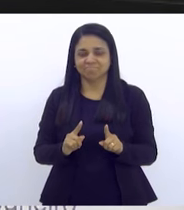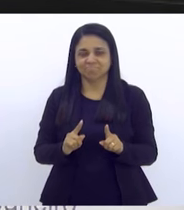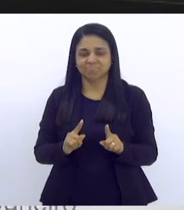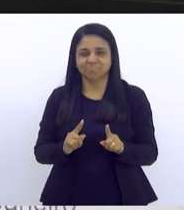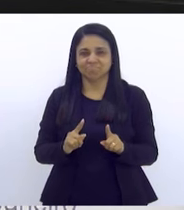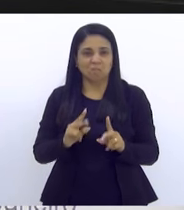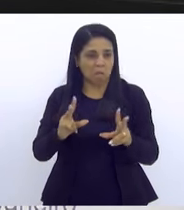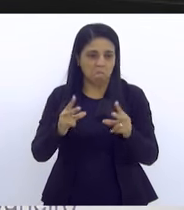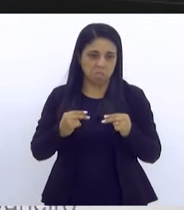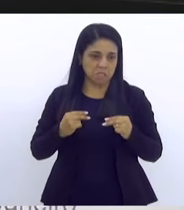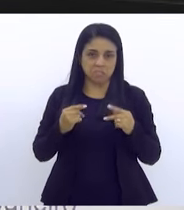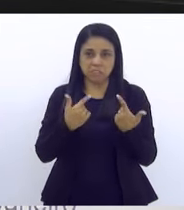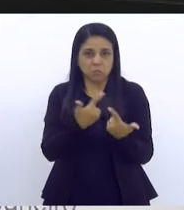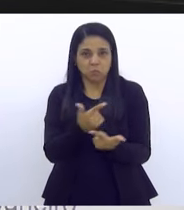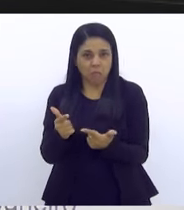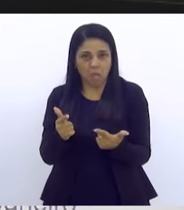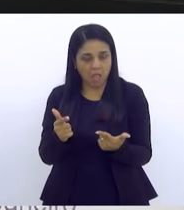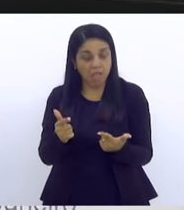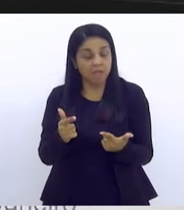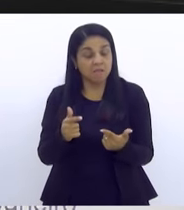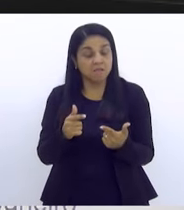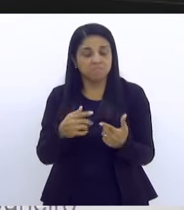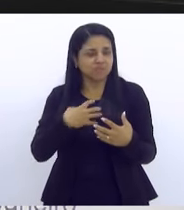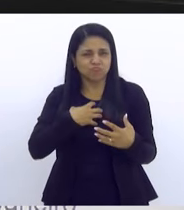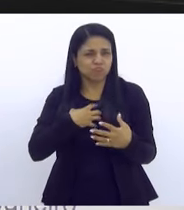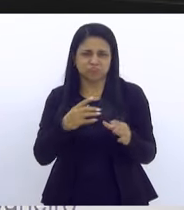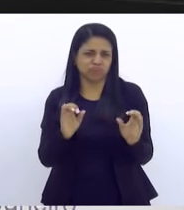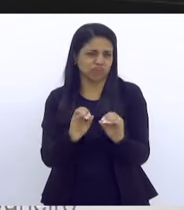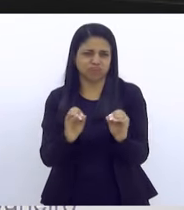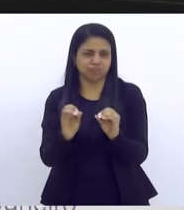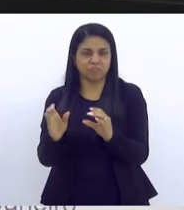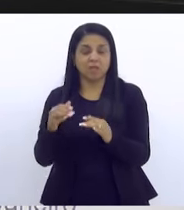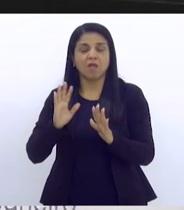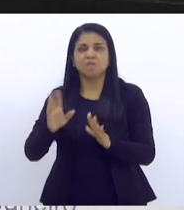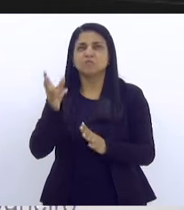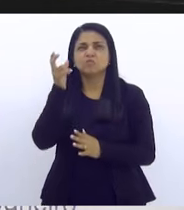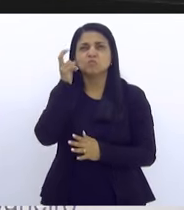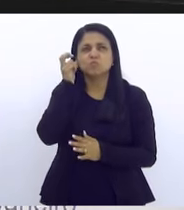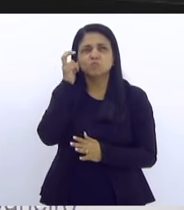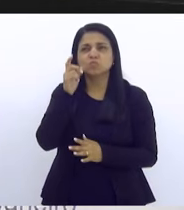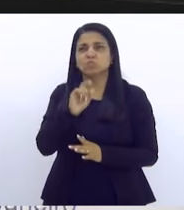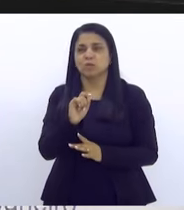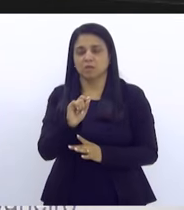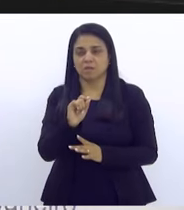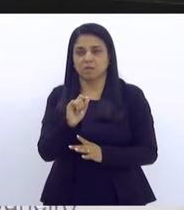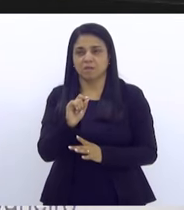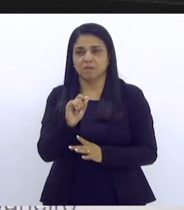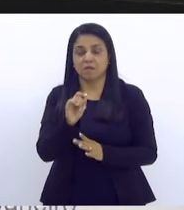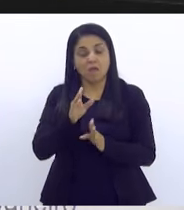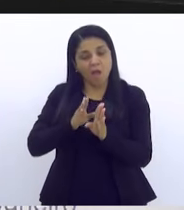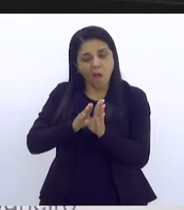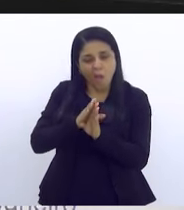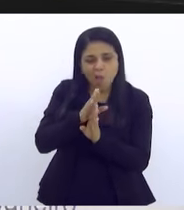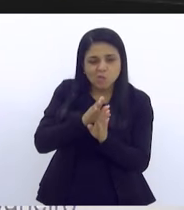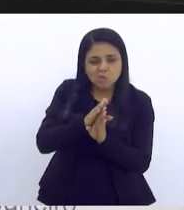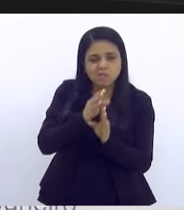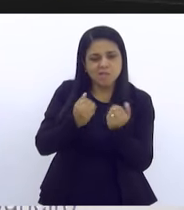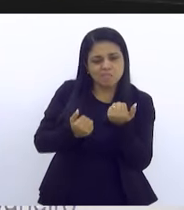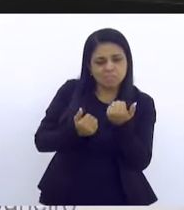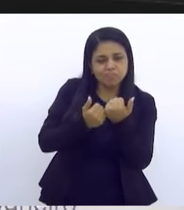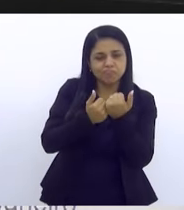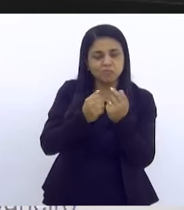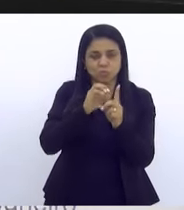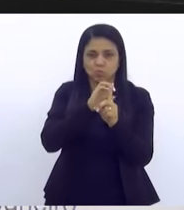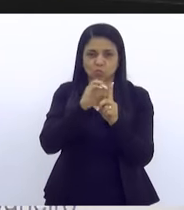desmerecidas, até mesmo, como eu já até escutei uma vez, a gente apenas auxilia no